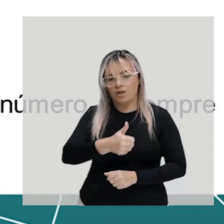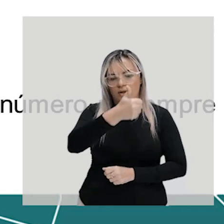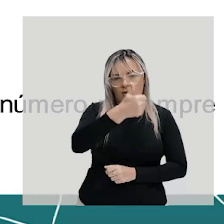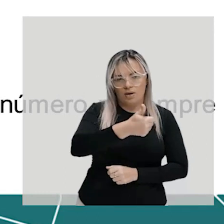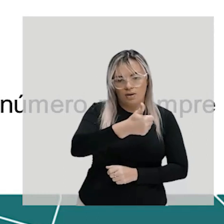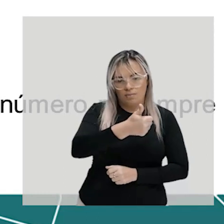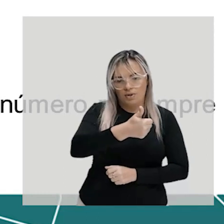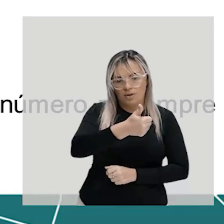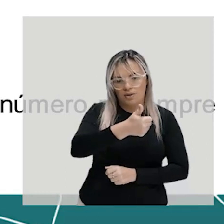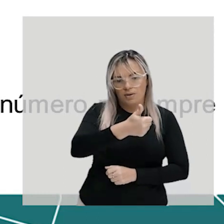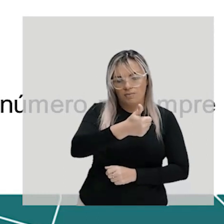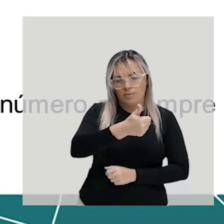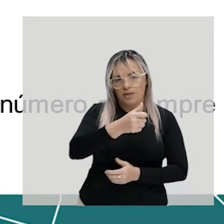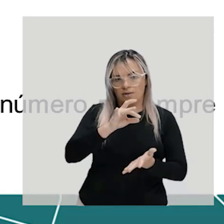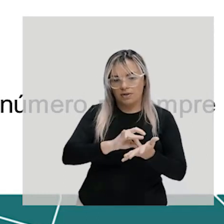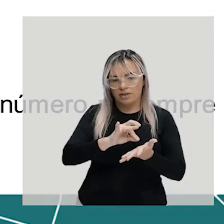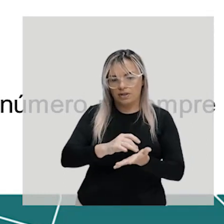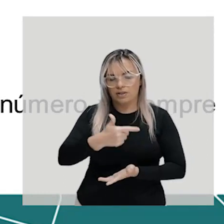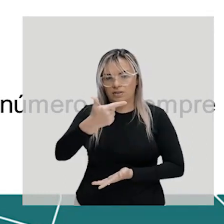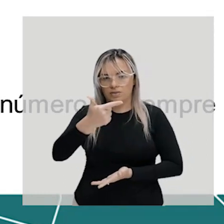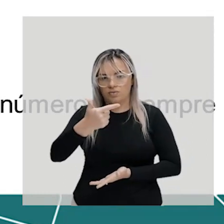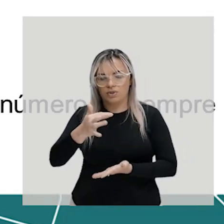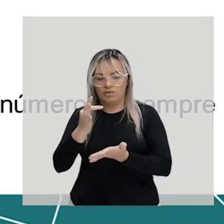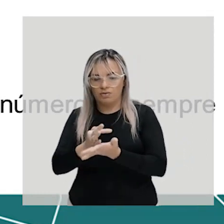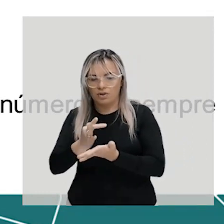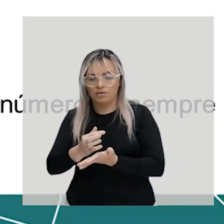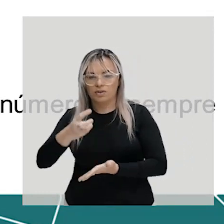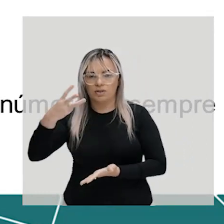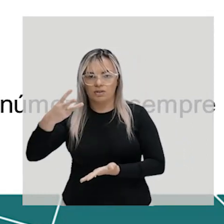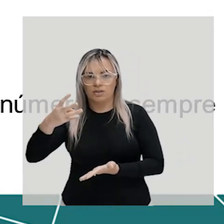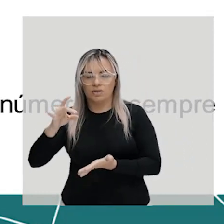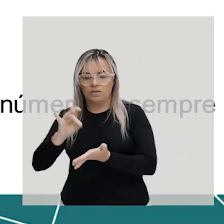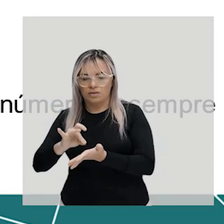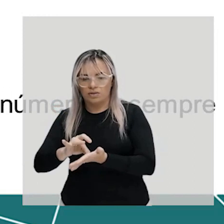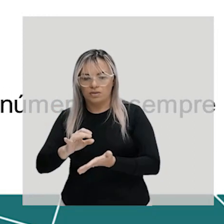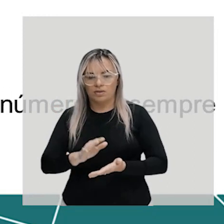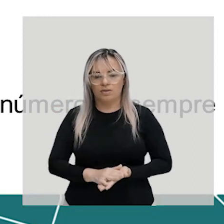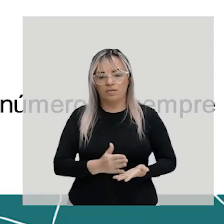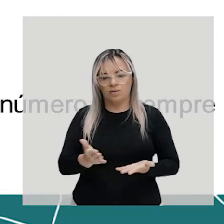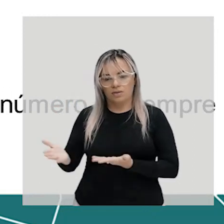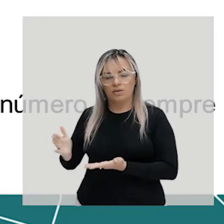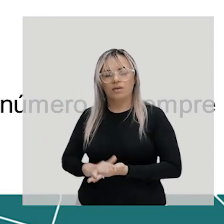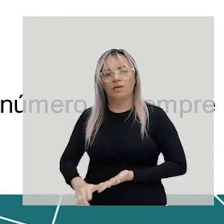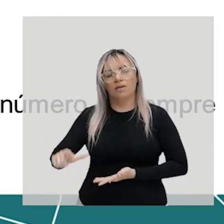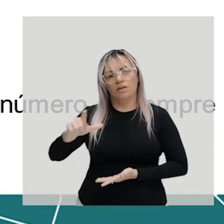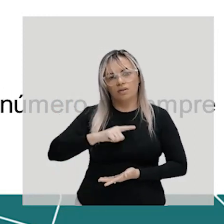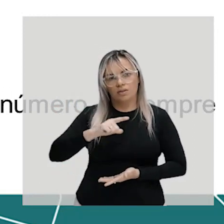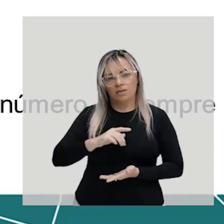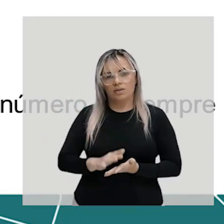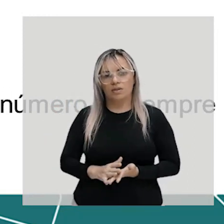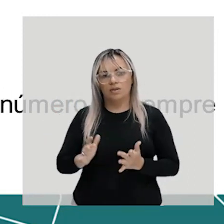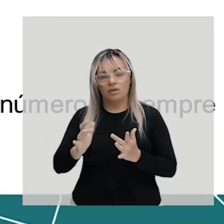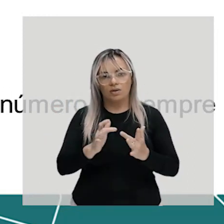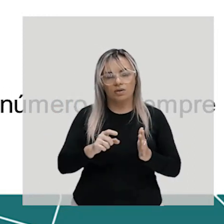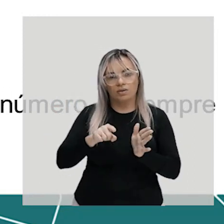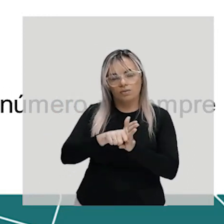falsa Tranquilo então É nesse sentido que a gente precisa né que você tenha esse contato com